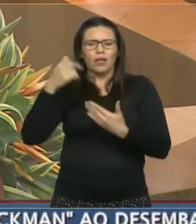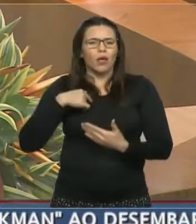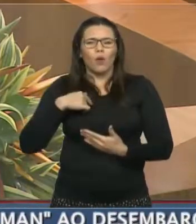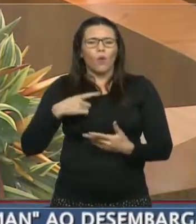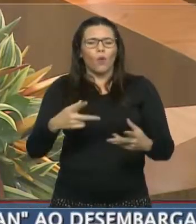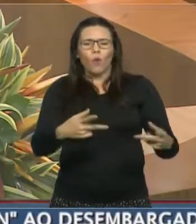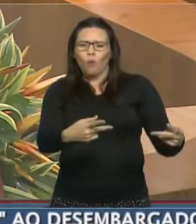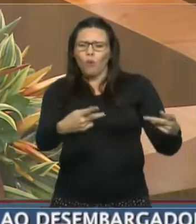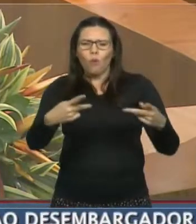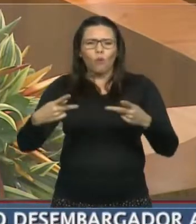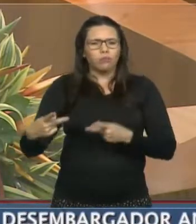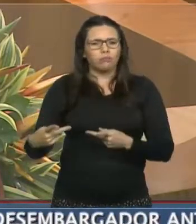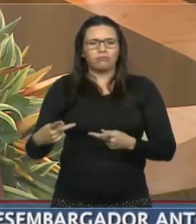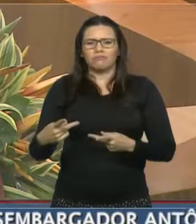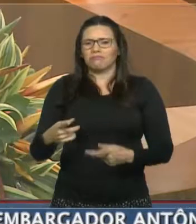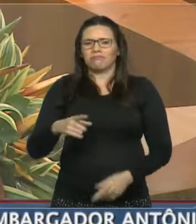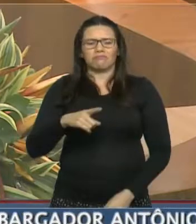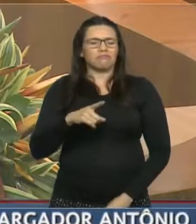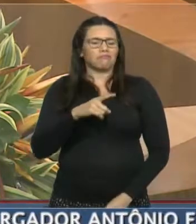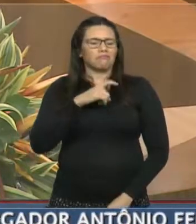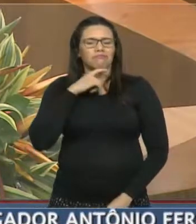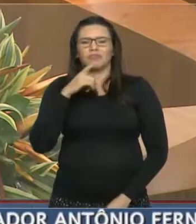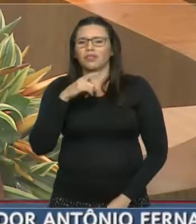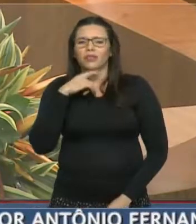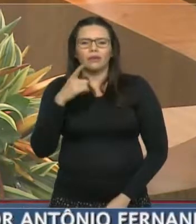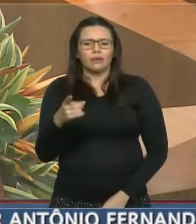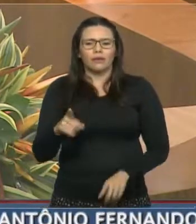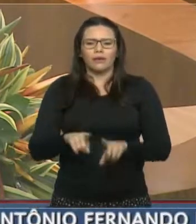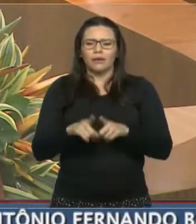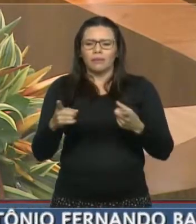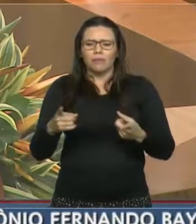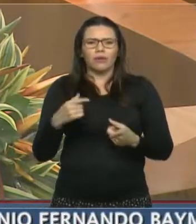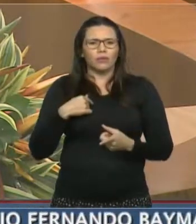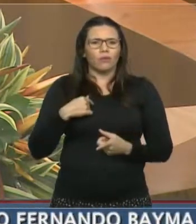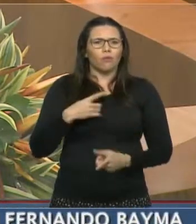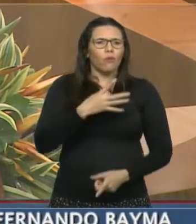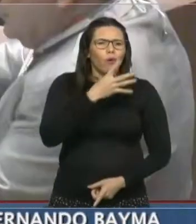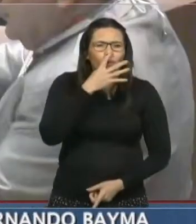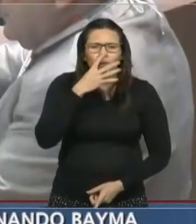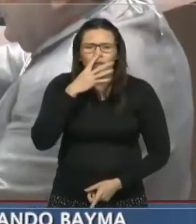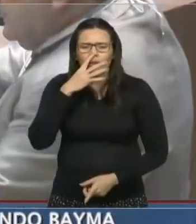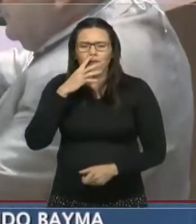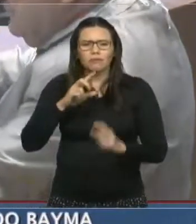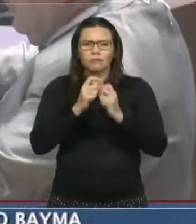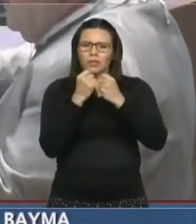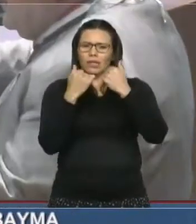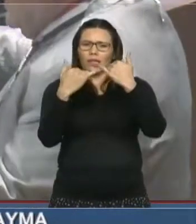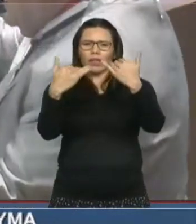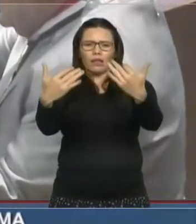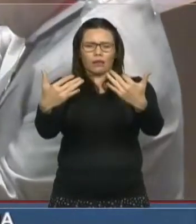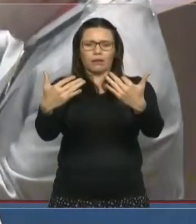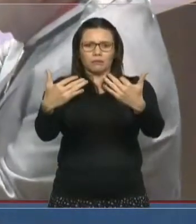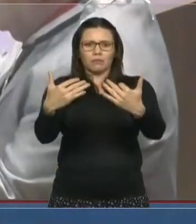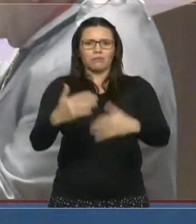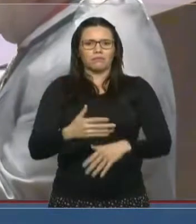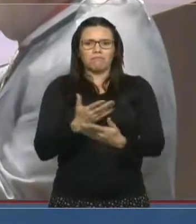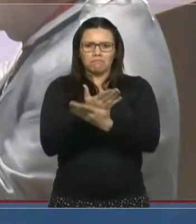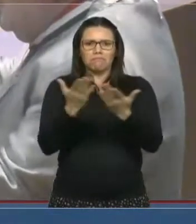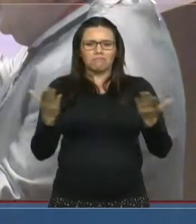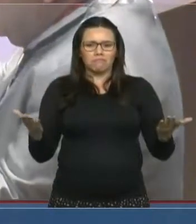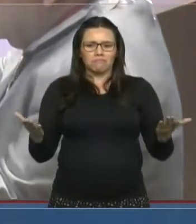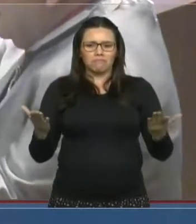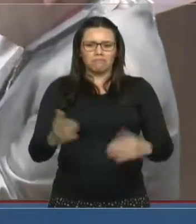né? Mas eu fico muito lisonjeado de aqui ter prestigiado por todos vocês, principalmente aqueles mais